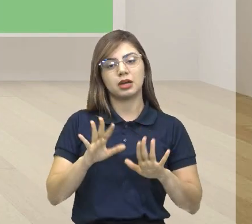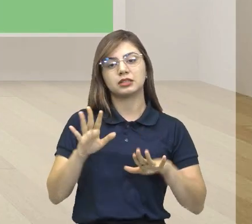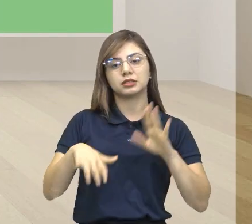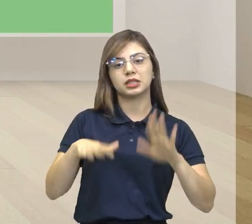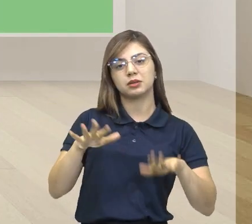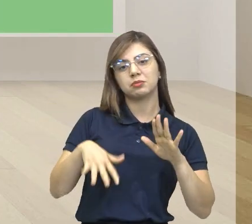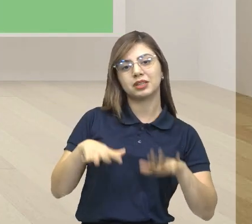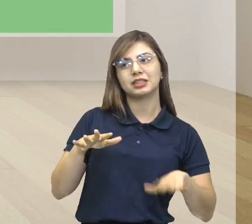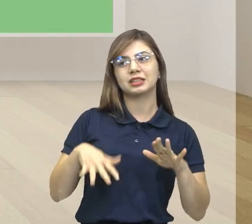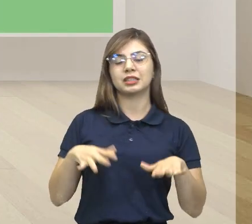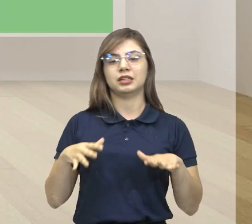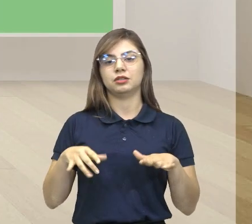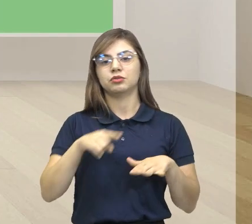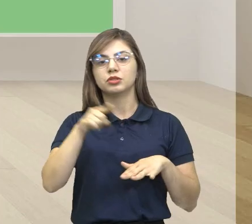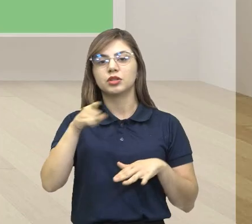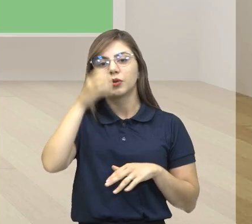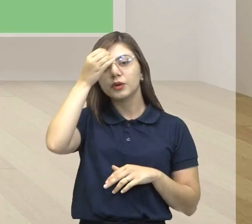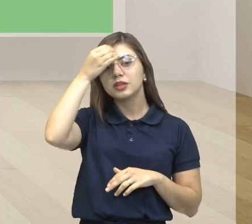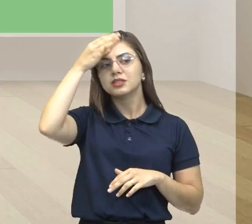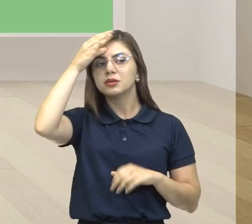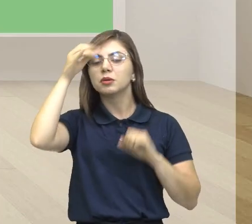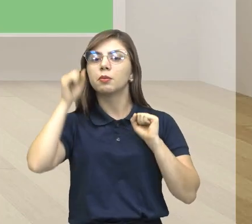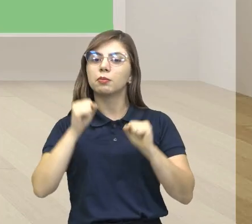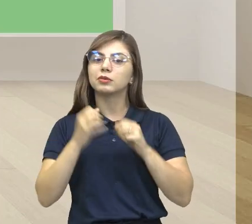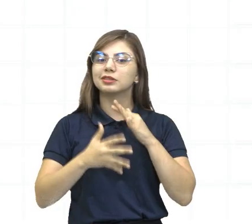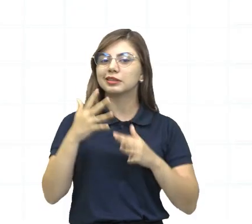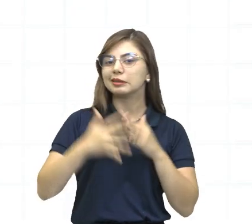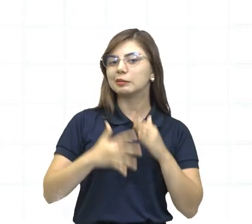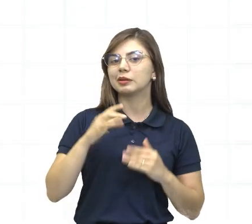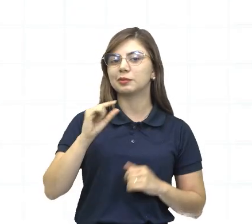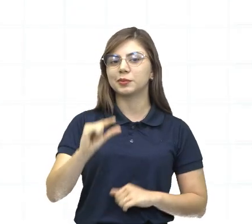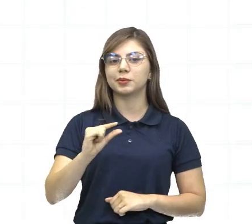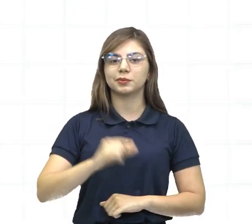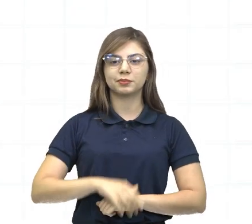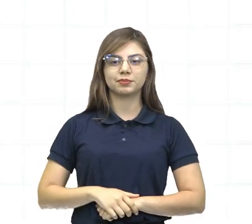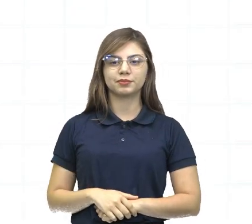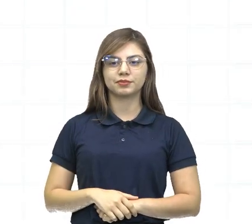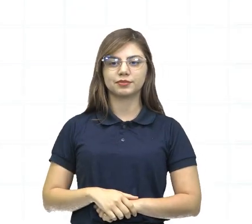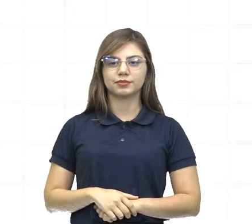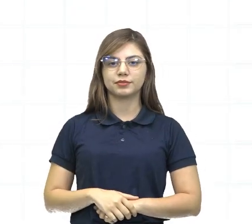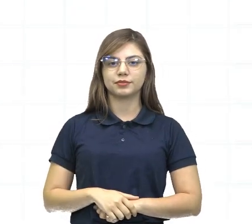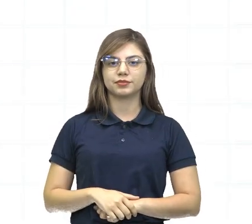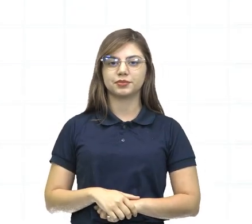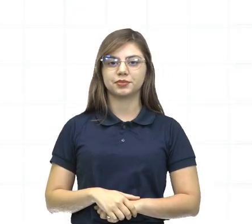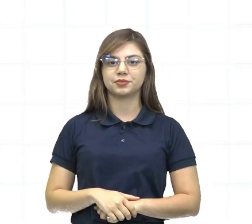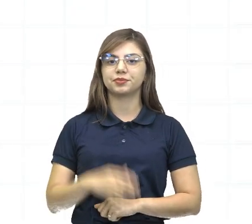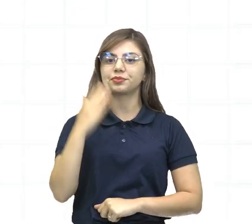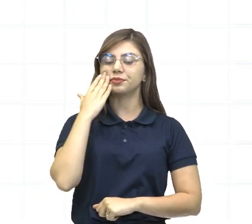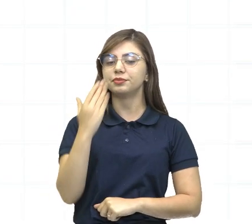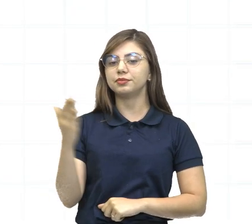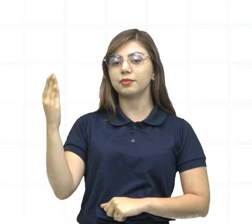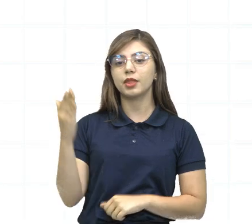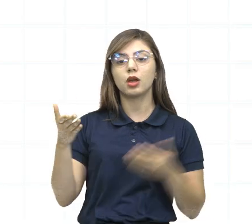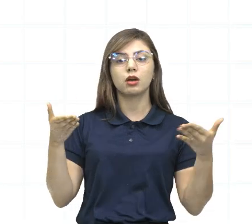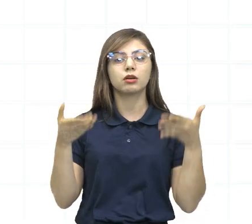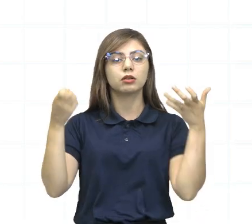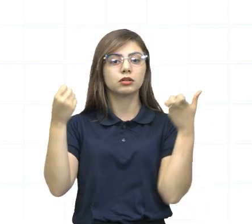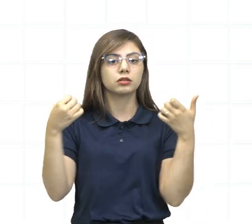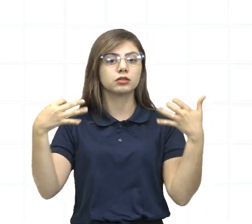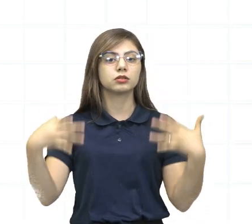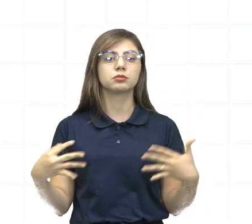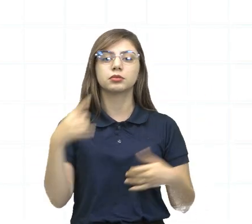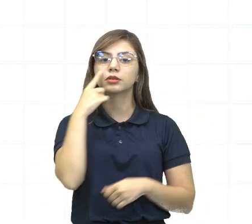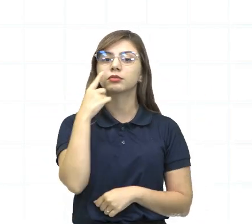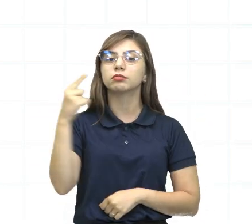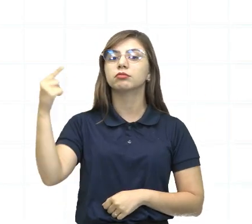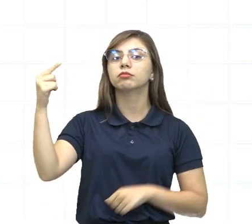ela pode causar um pouquinho de ruído, e eu vou mostrar para vocês agora. Olha só. Nós estamos falando agora do High Context